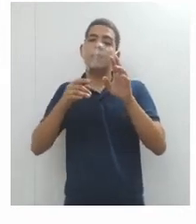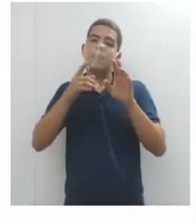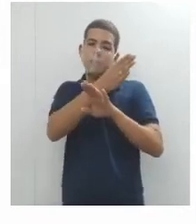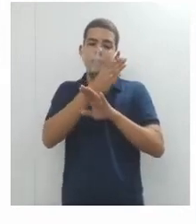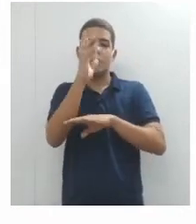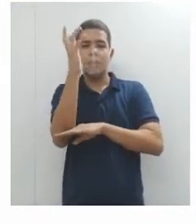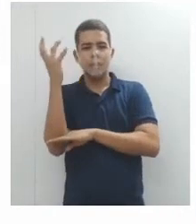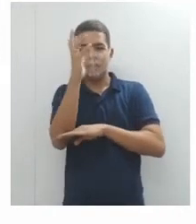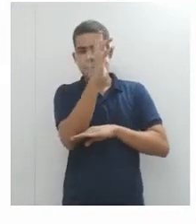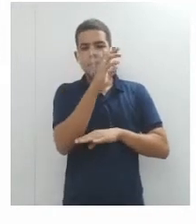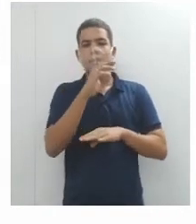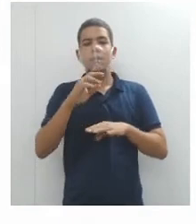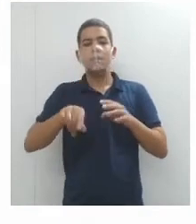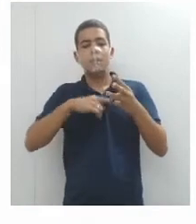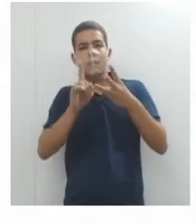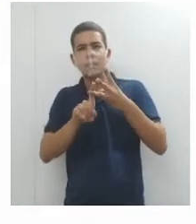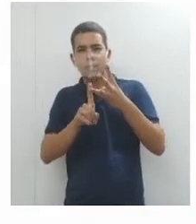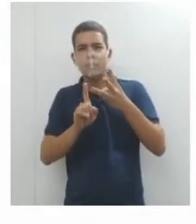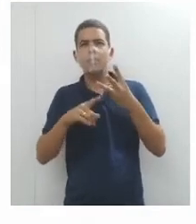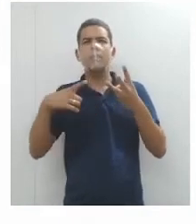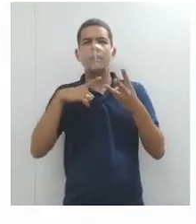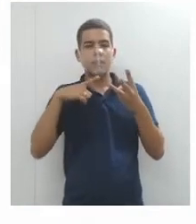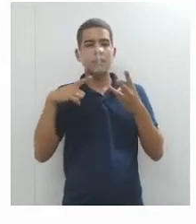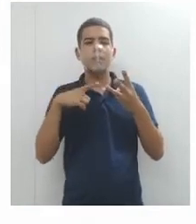salvo. Perceba que eu grifei